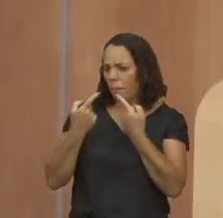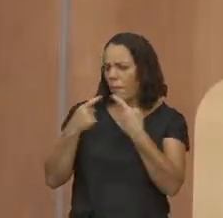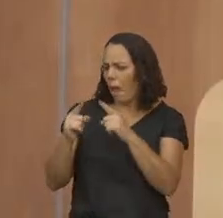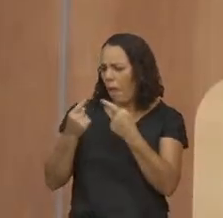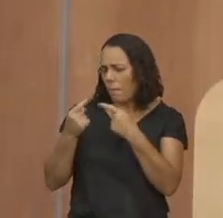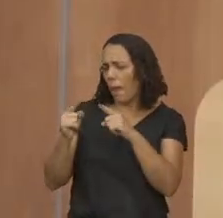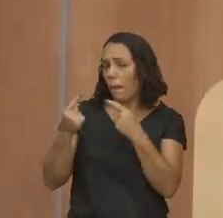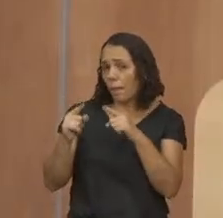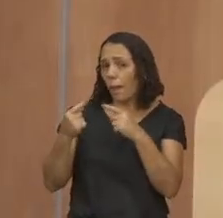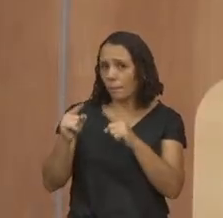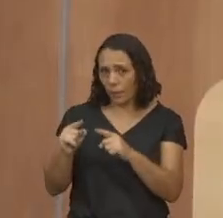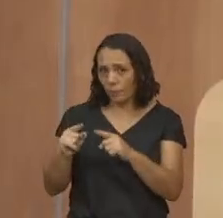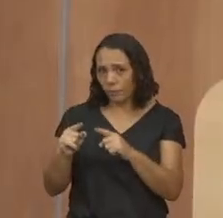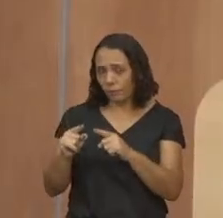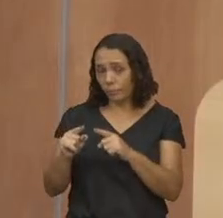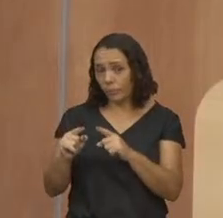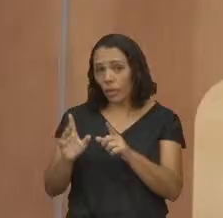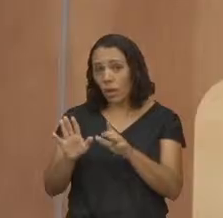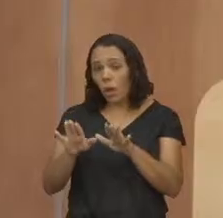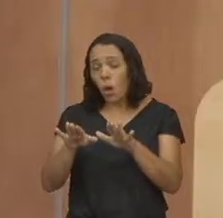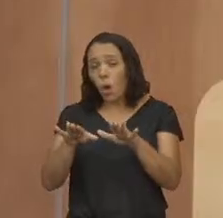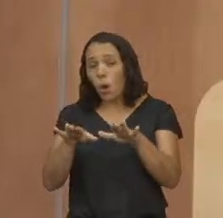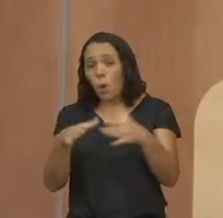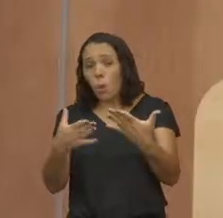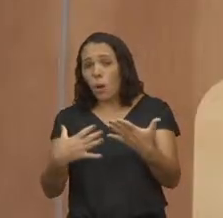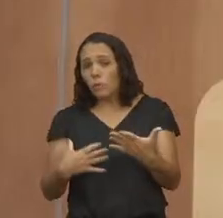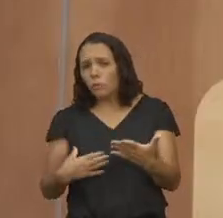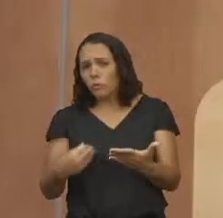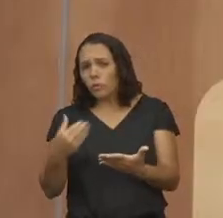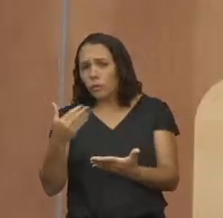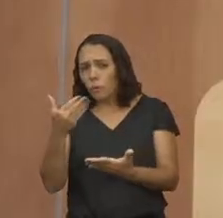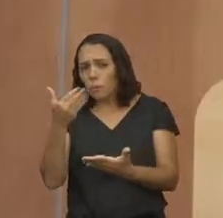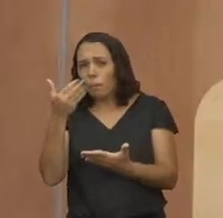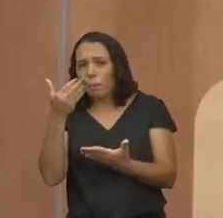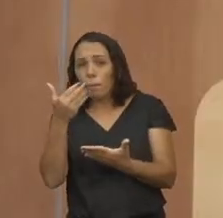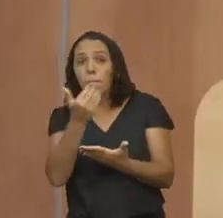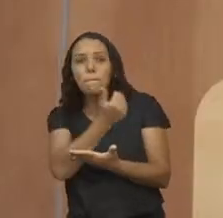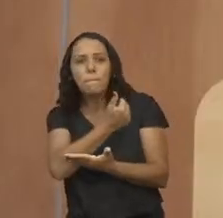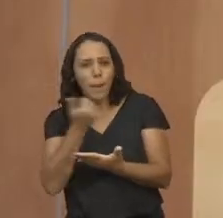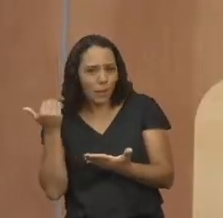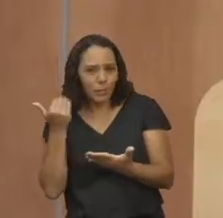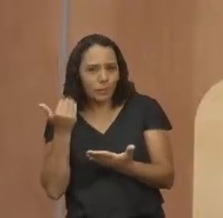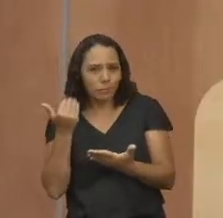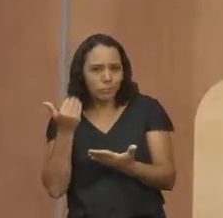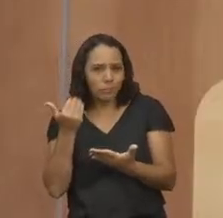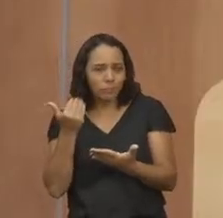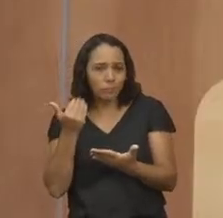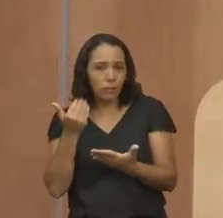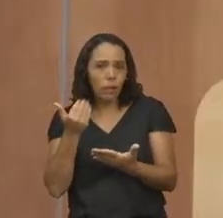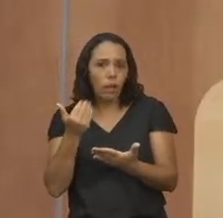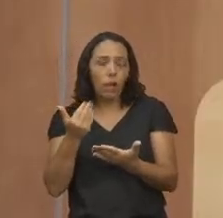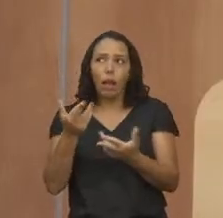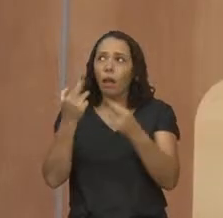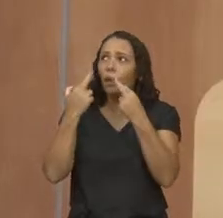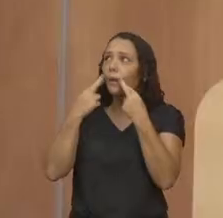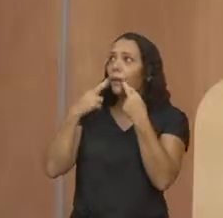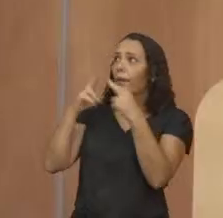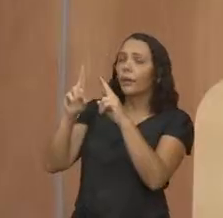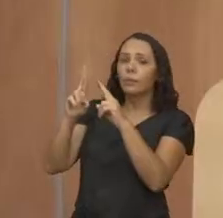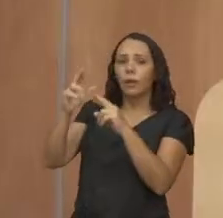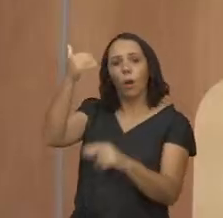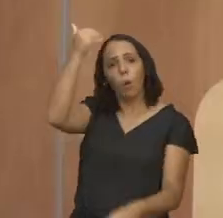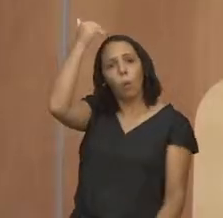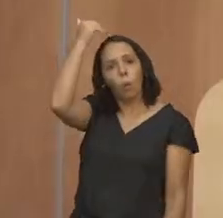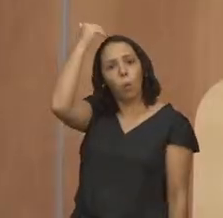um filho, eles ficam culpando Deus. Ah, Deus tirou meu filho. Não é que